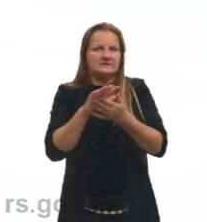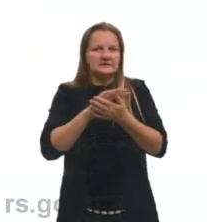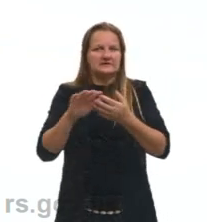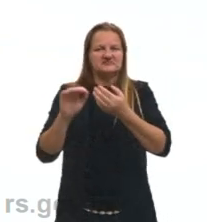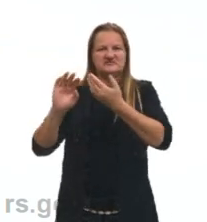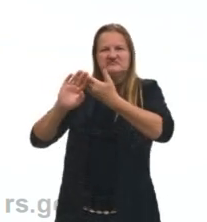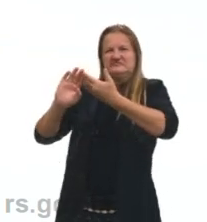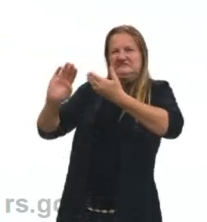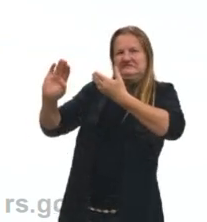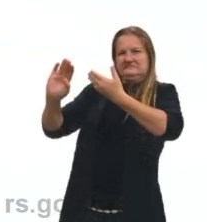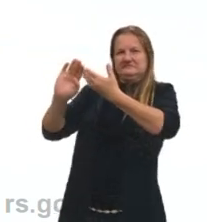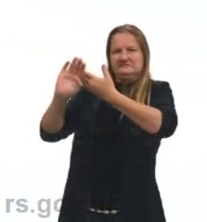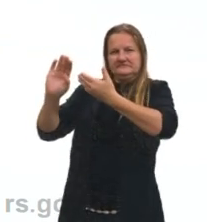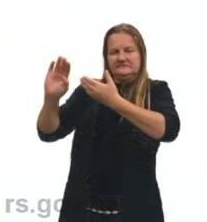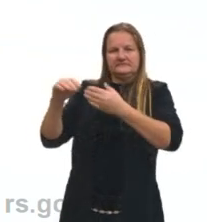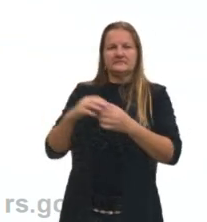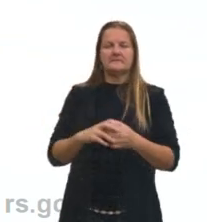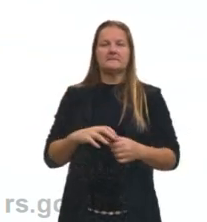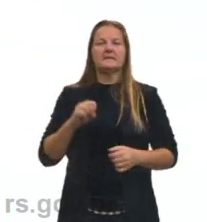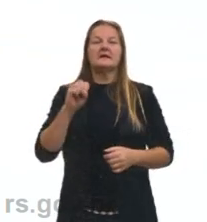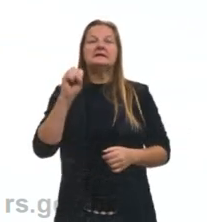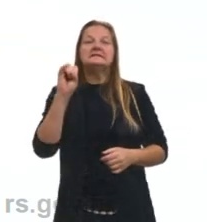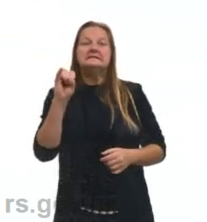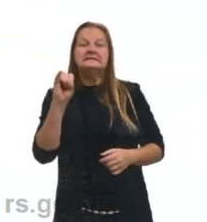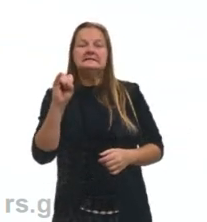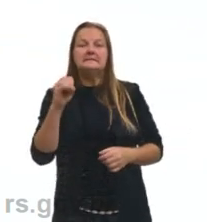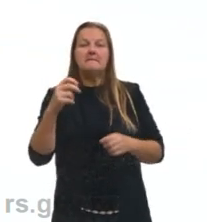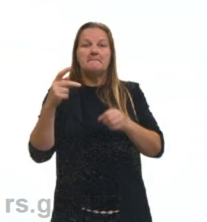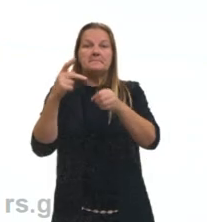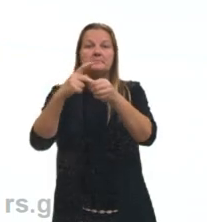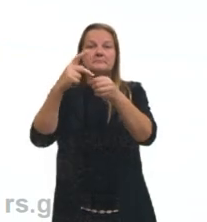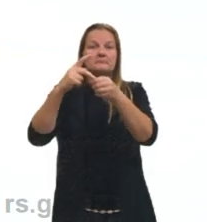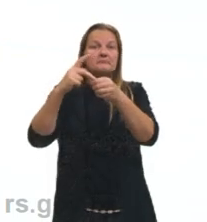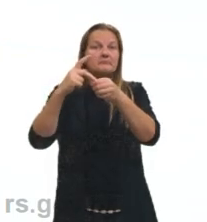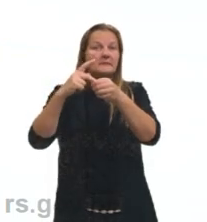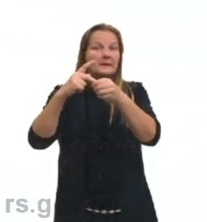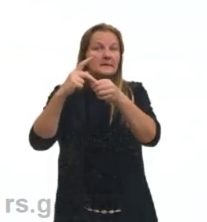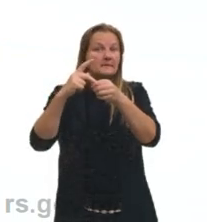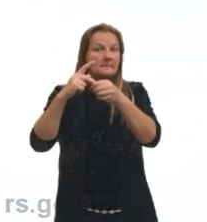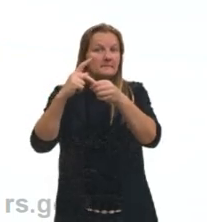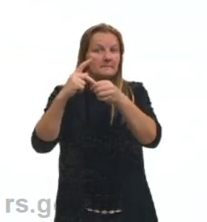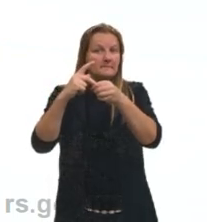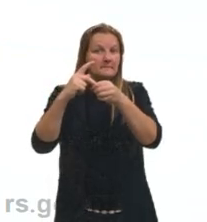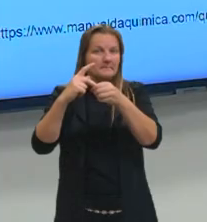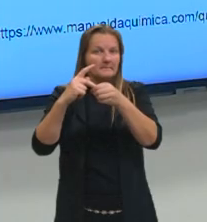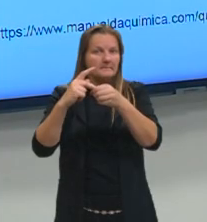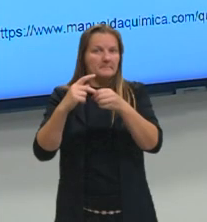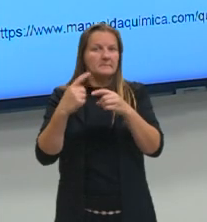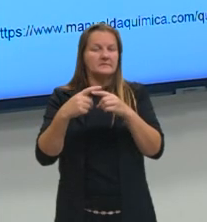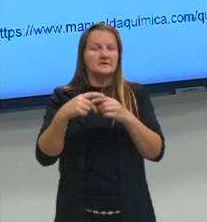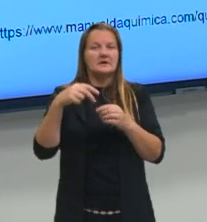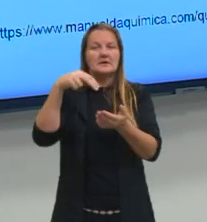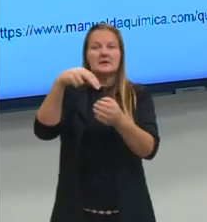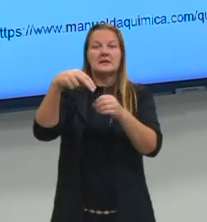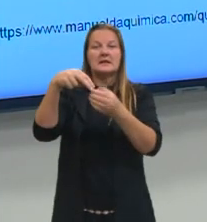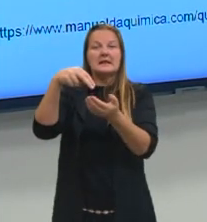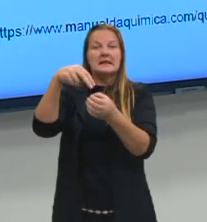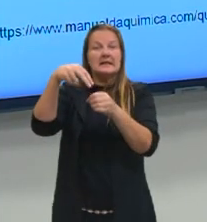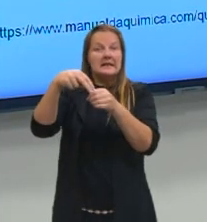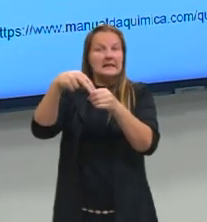a gente vai crescendo o número atômico eu tenho o maior número de prótons né isso eu estou falando de um elemento neutro